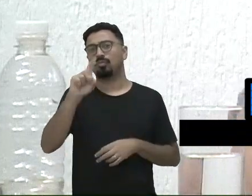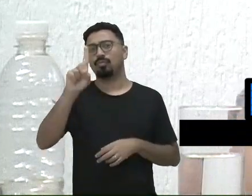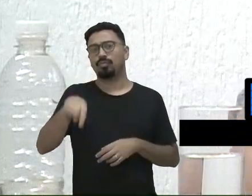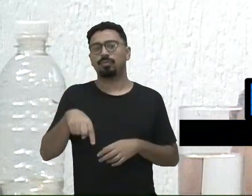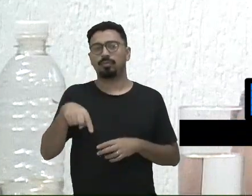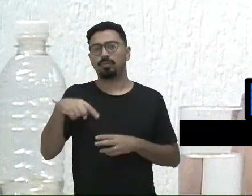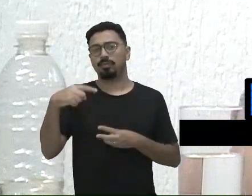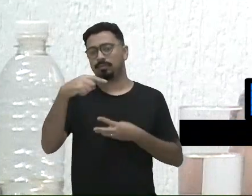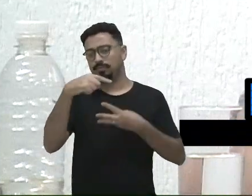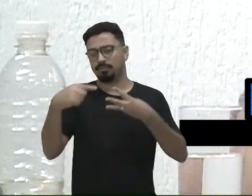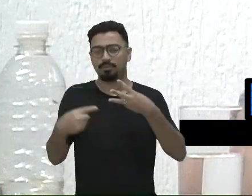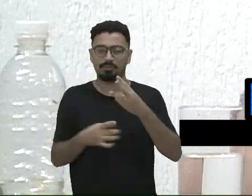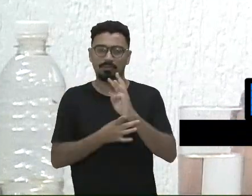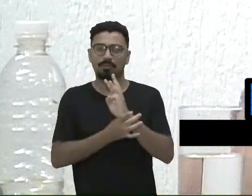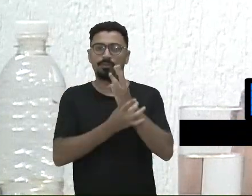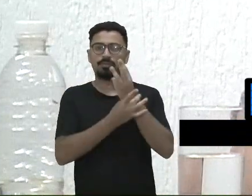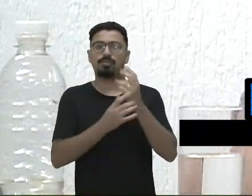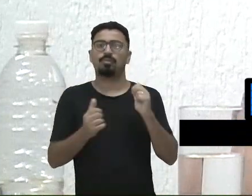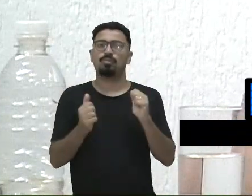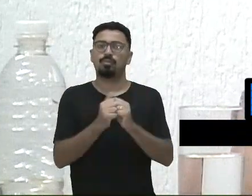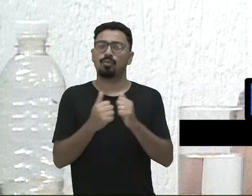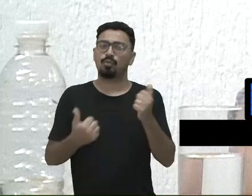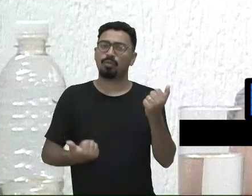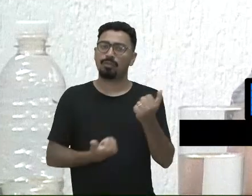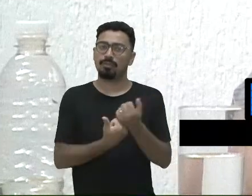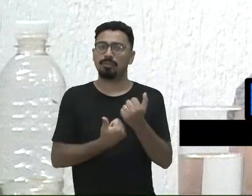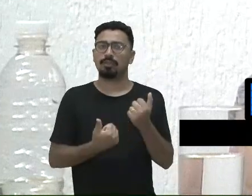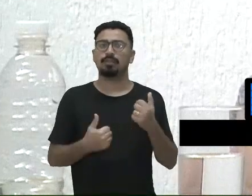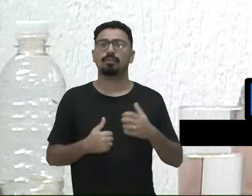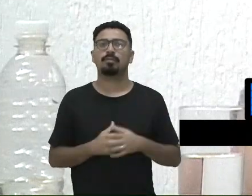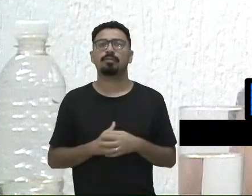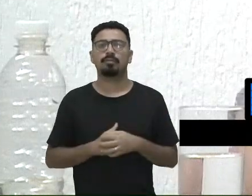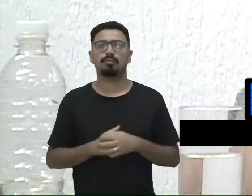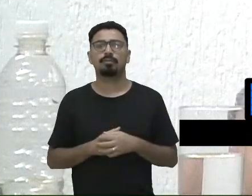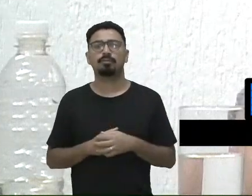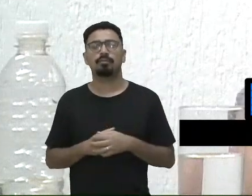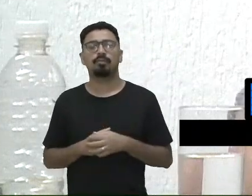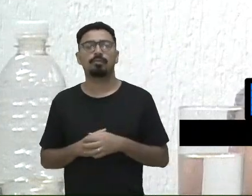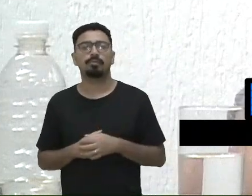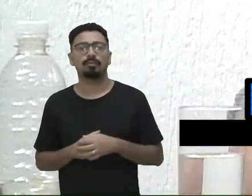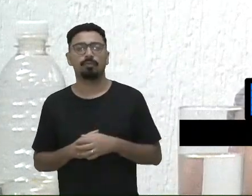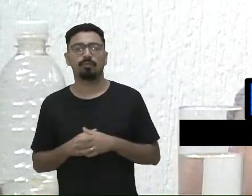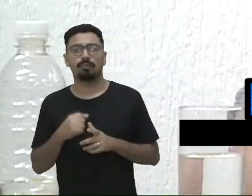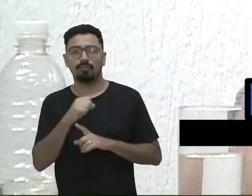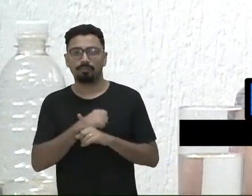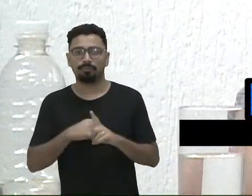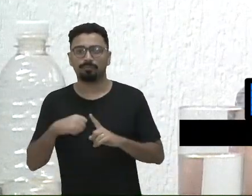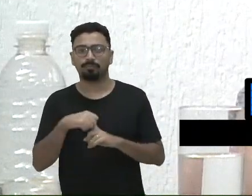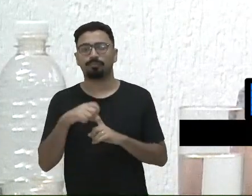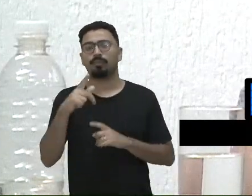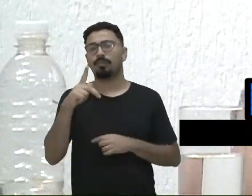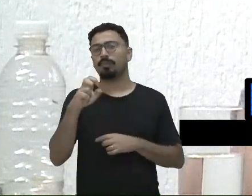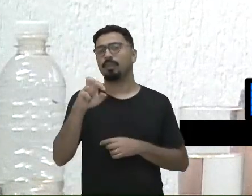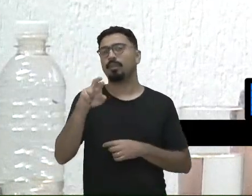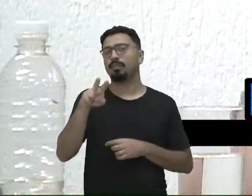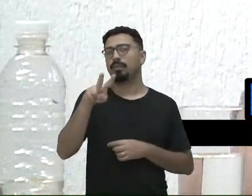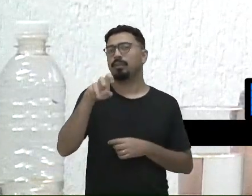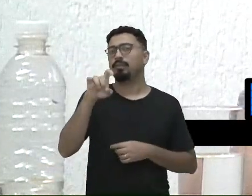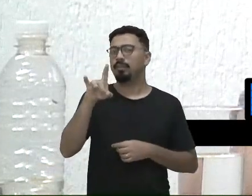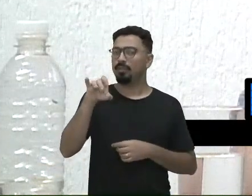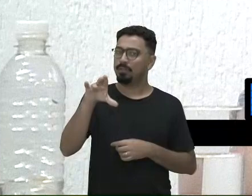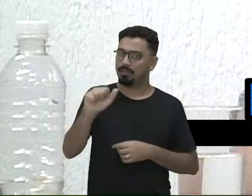da seguridade, junto com a assistência e com a previdência, isso.